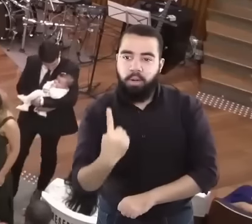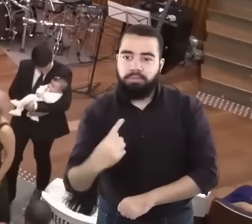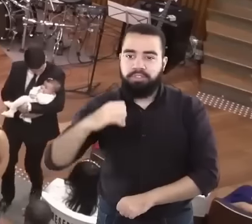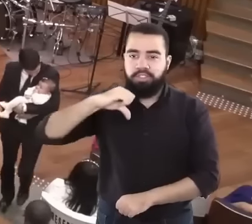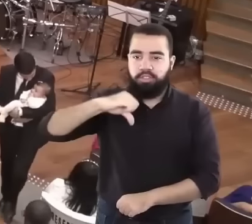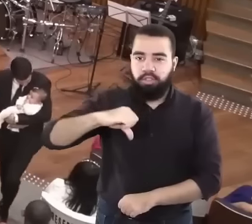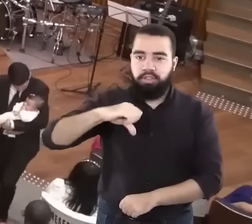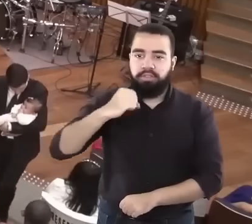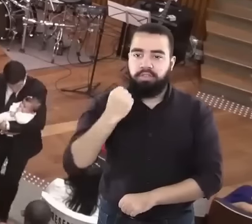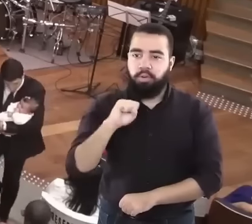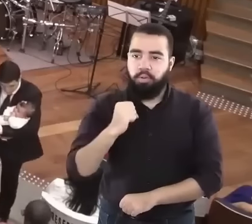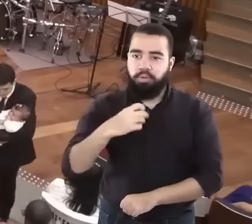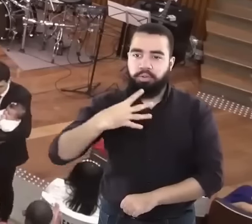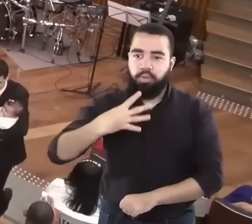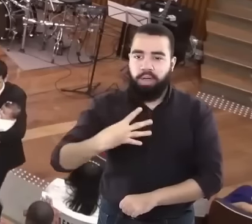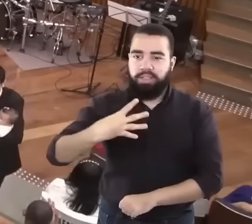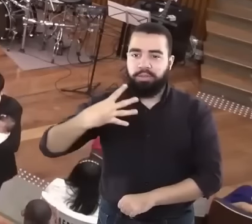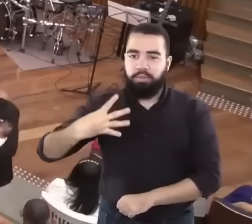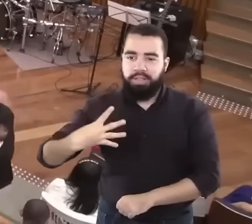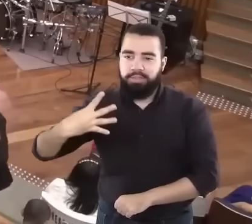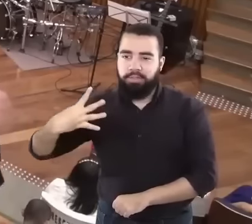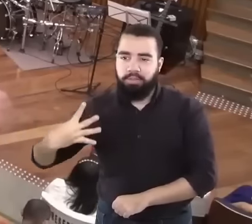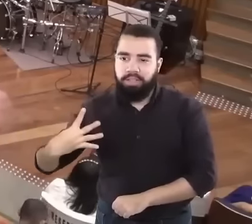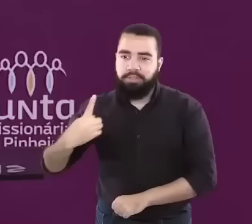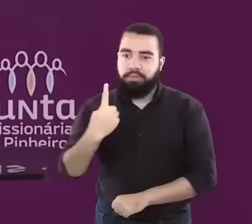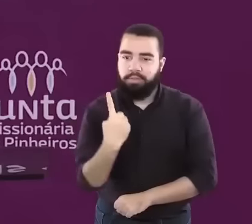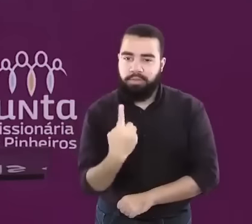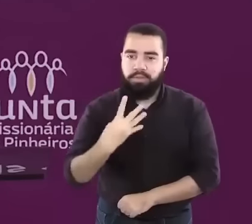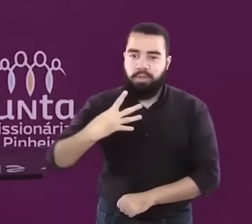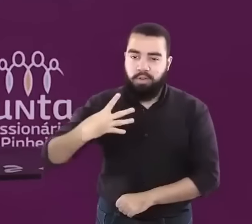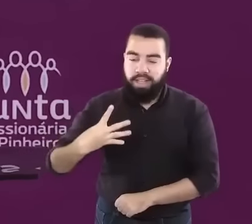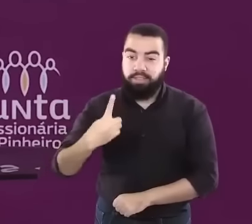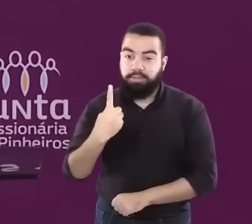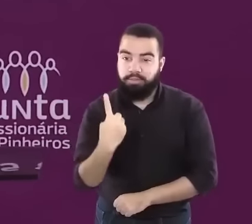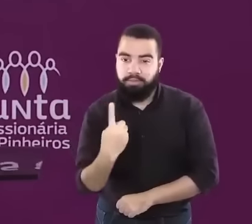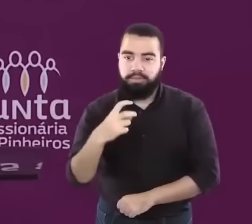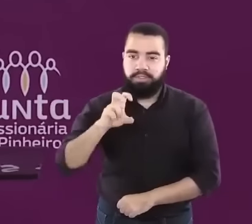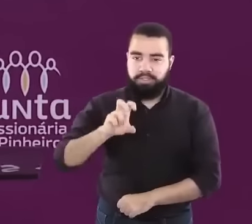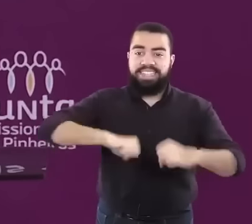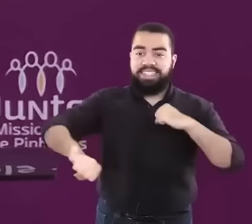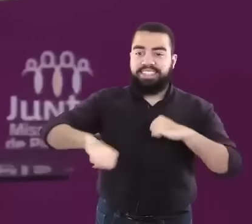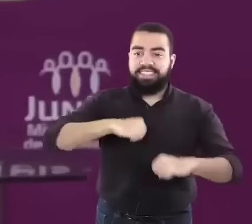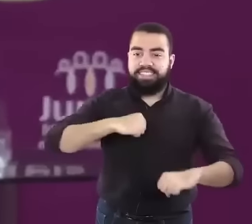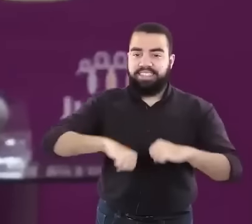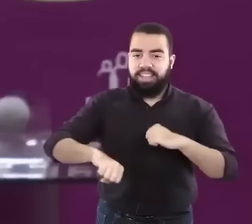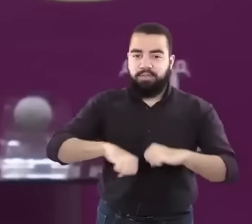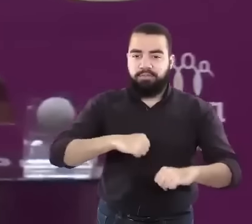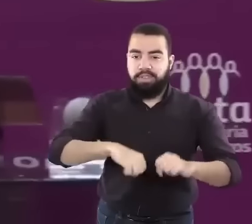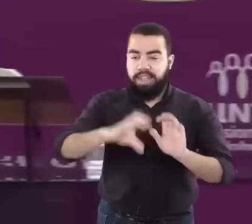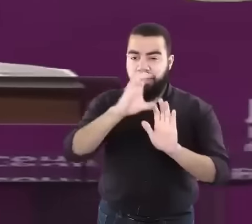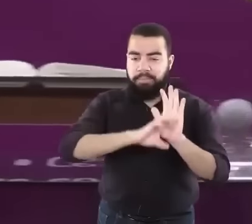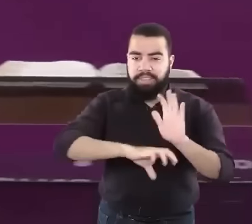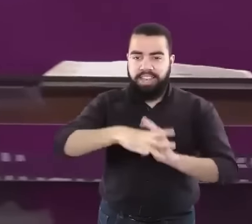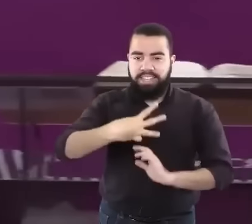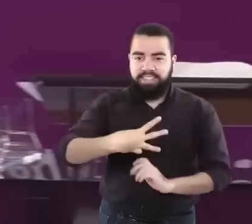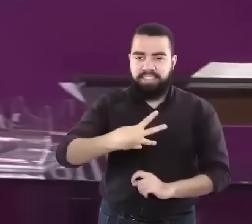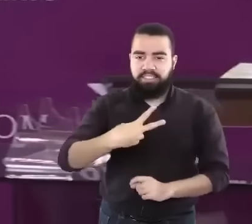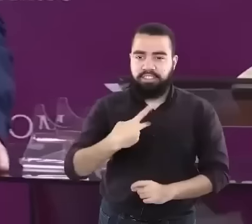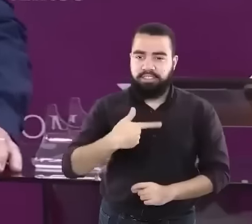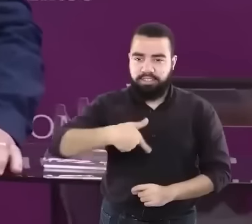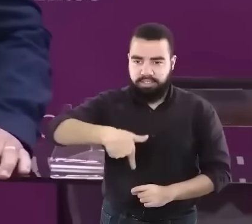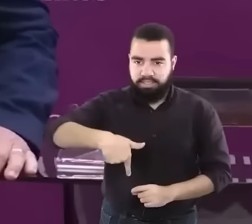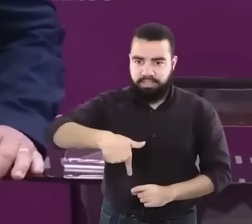Irmãos vamos abrir a palavra de Deus no Salmo 37 alguma vez